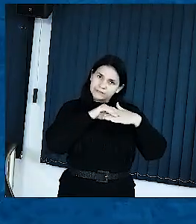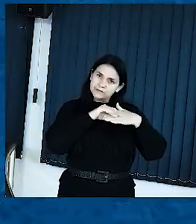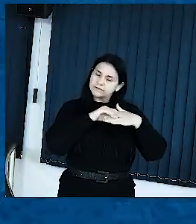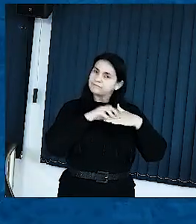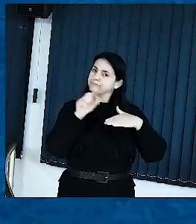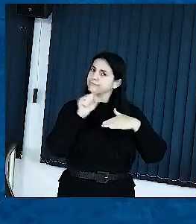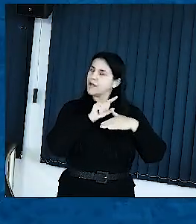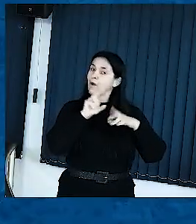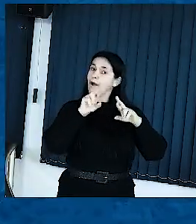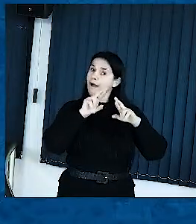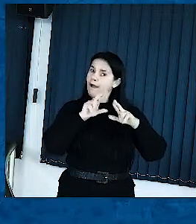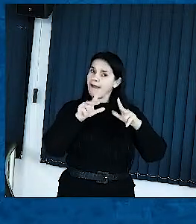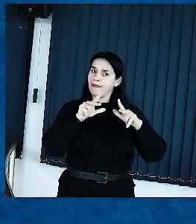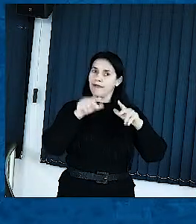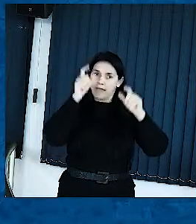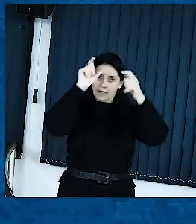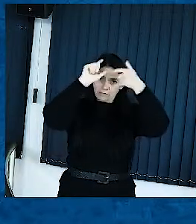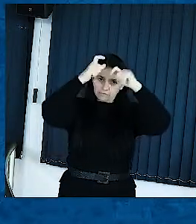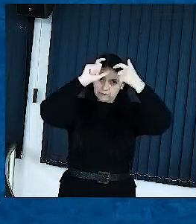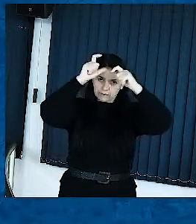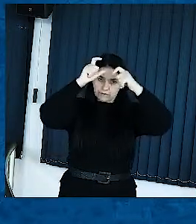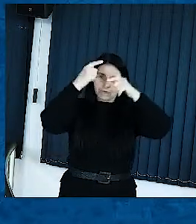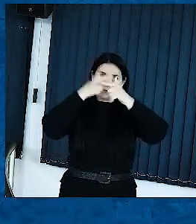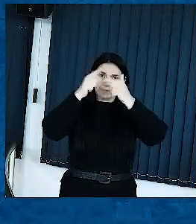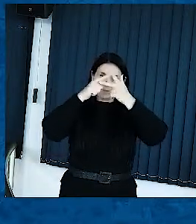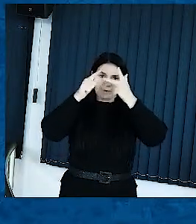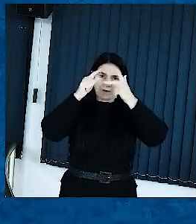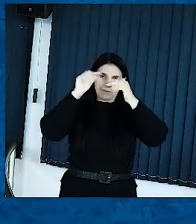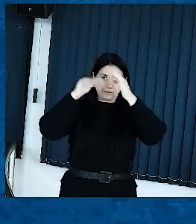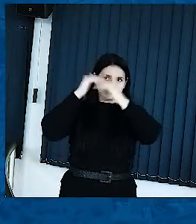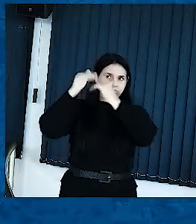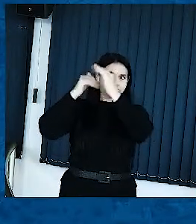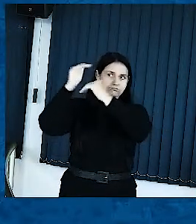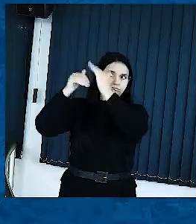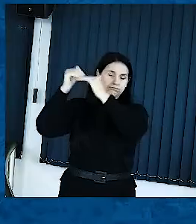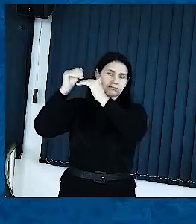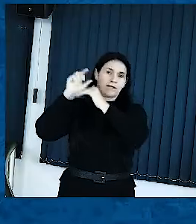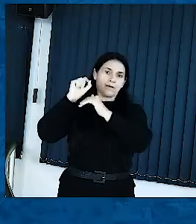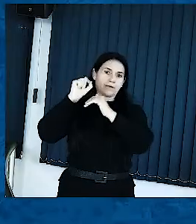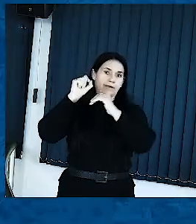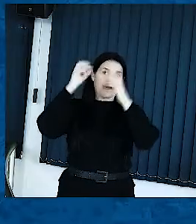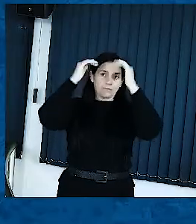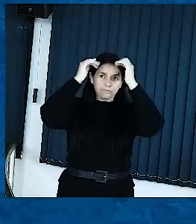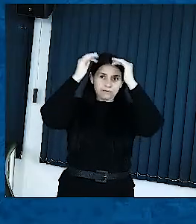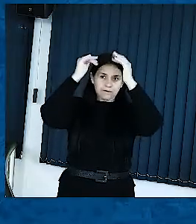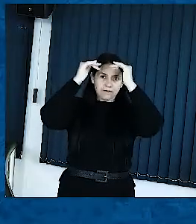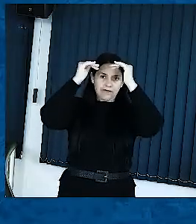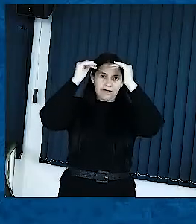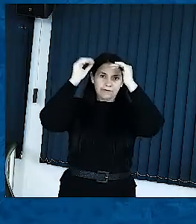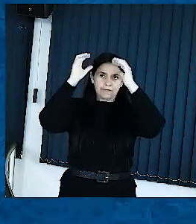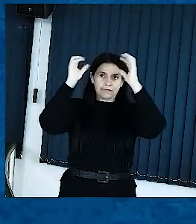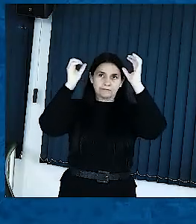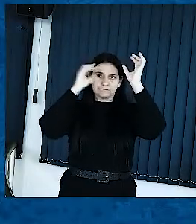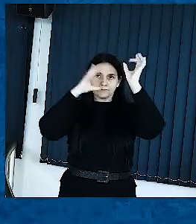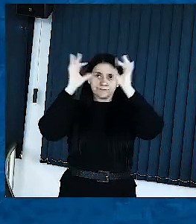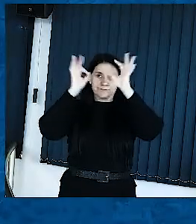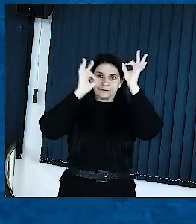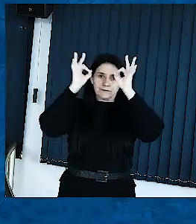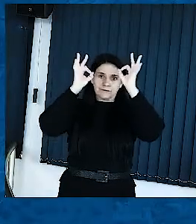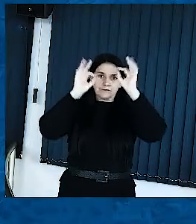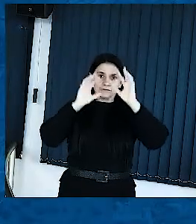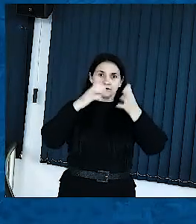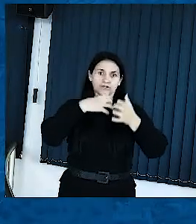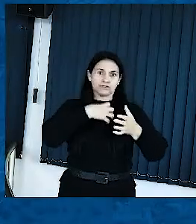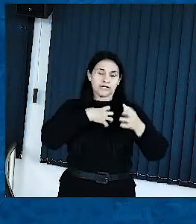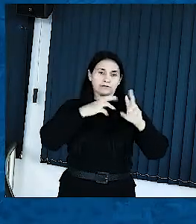um transtorno do neurodesenvolvimento. É um cérebro que está sendo formado de forma